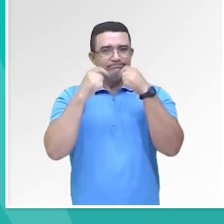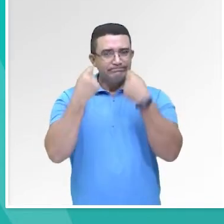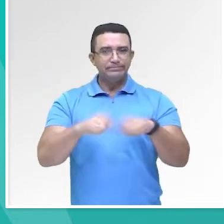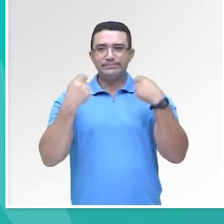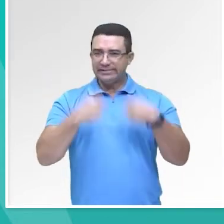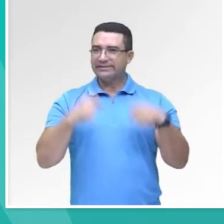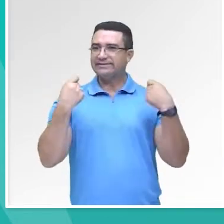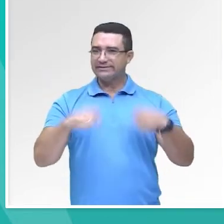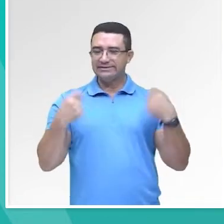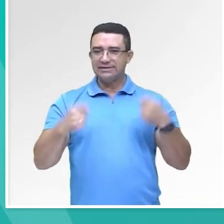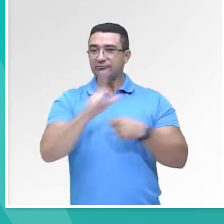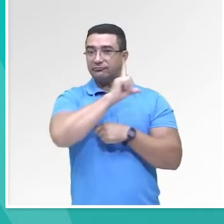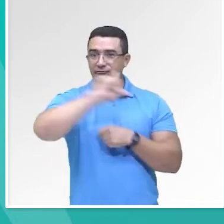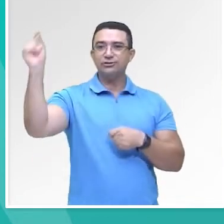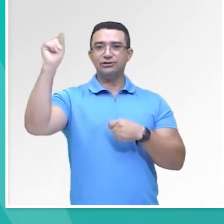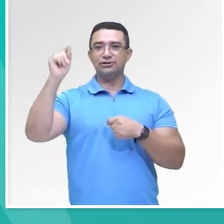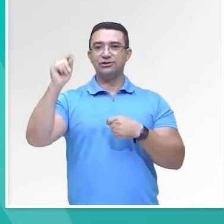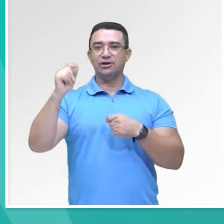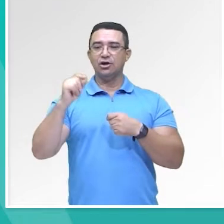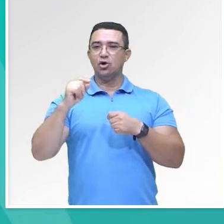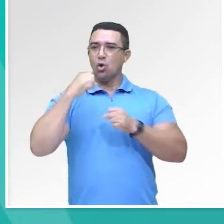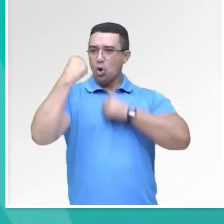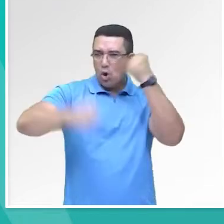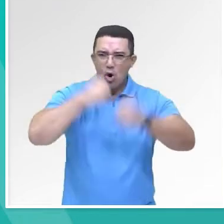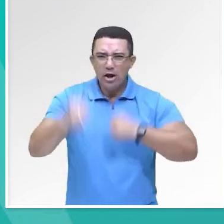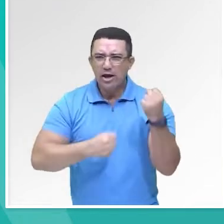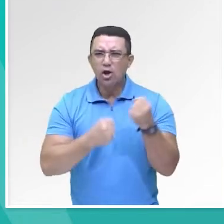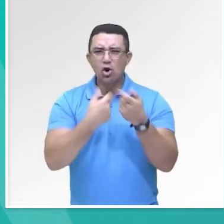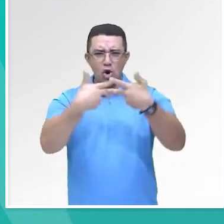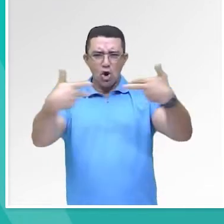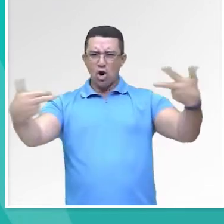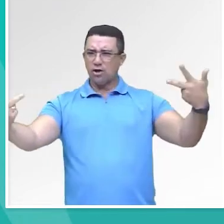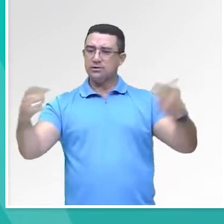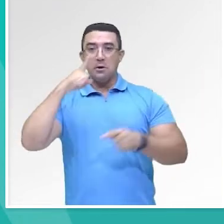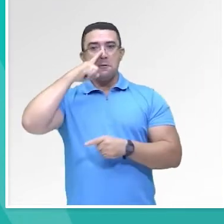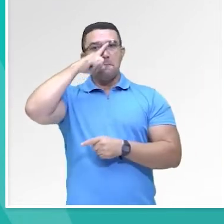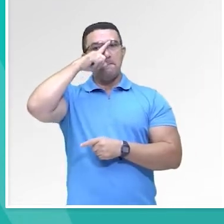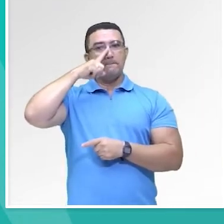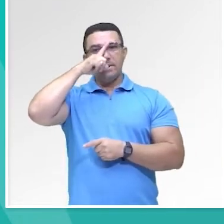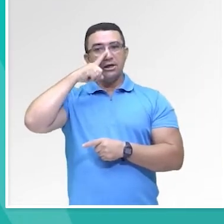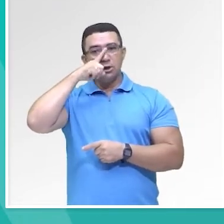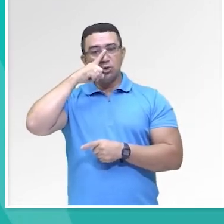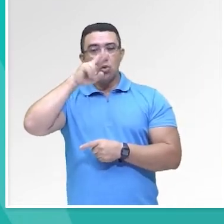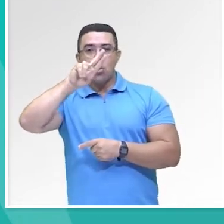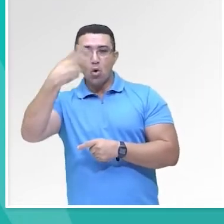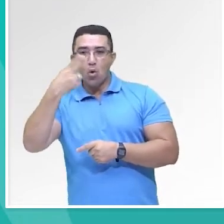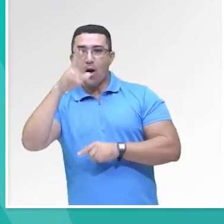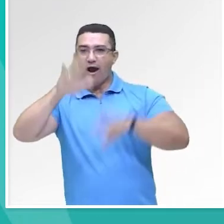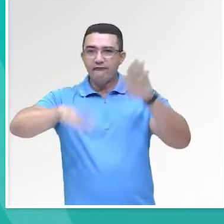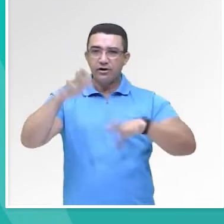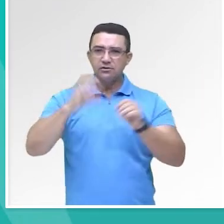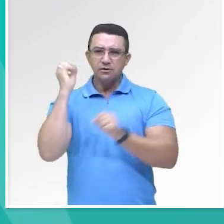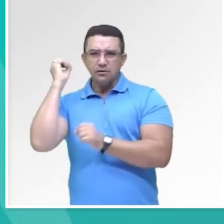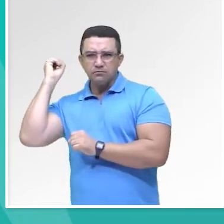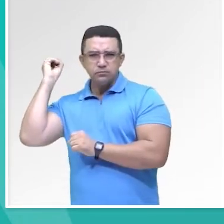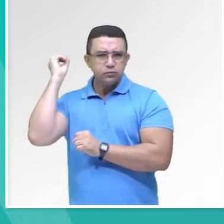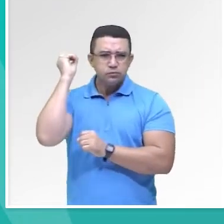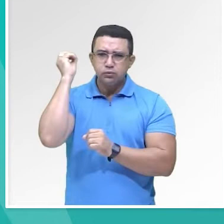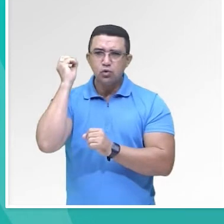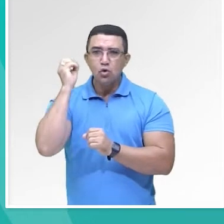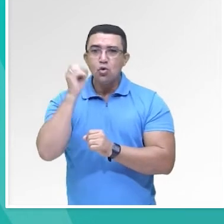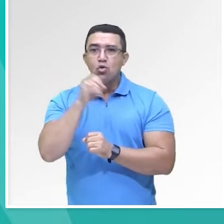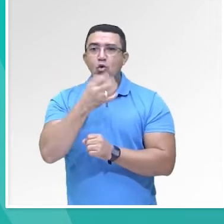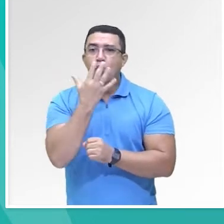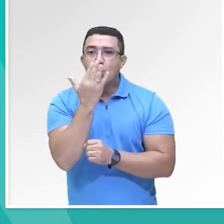de fugir, né, de alguns perigos ou perseguir a sua caça. Então, aí eles